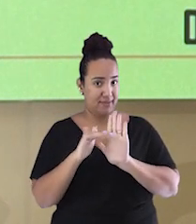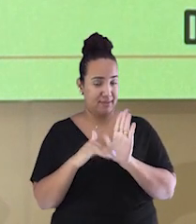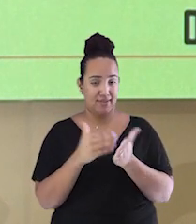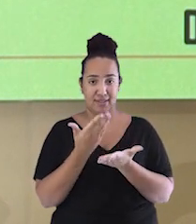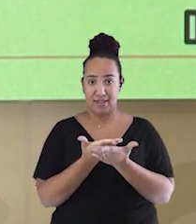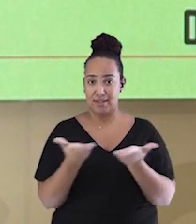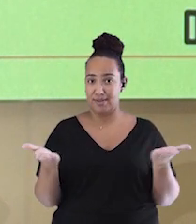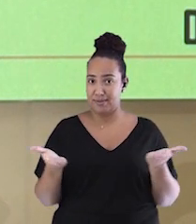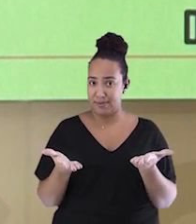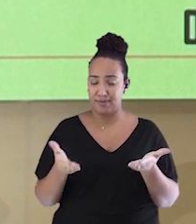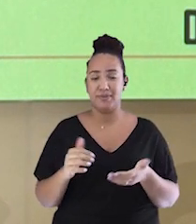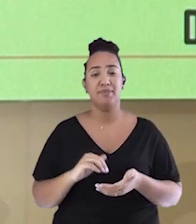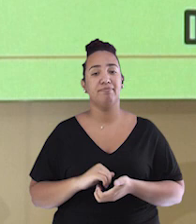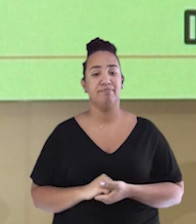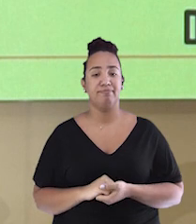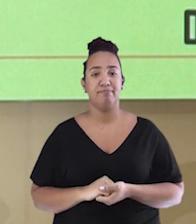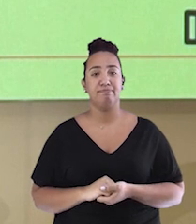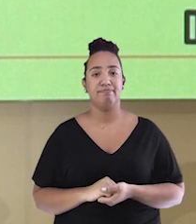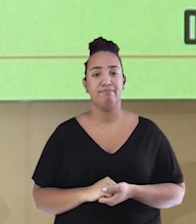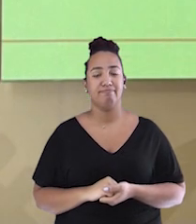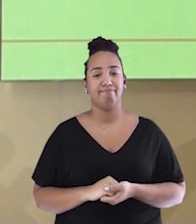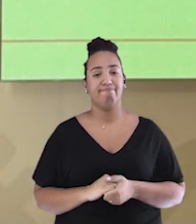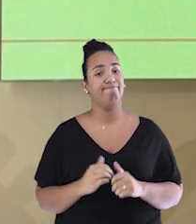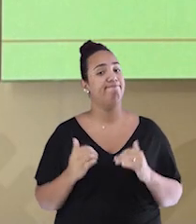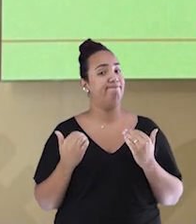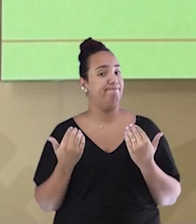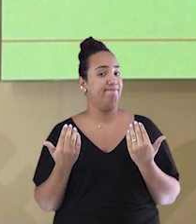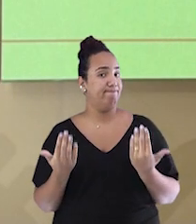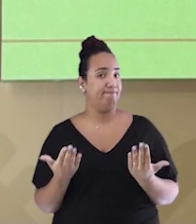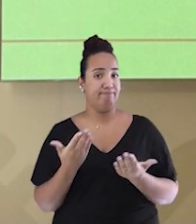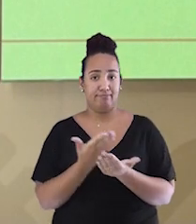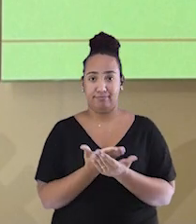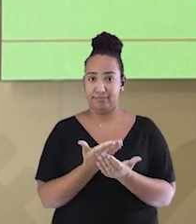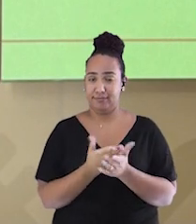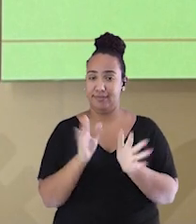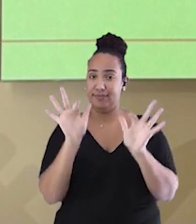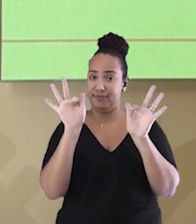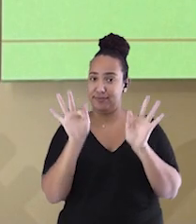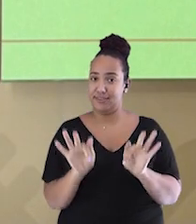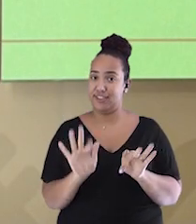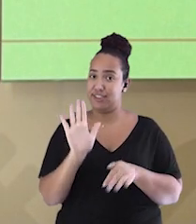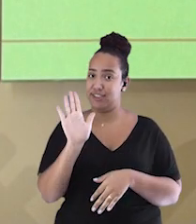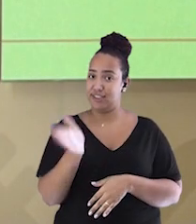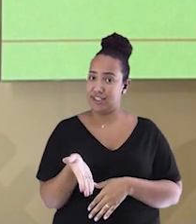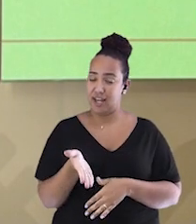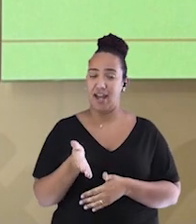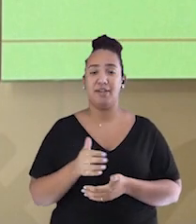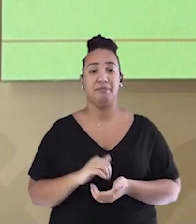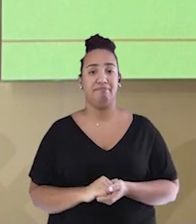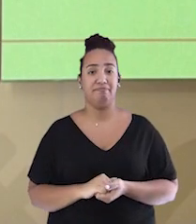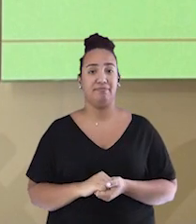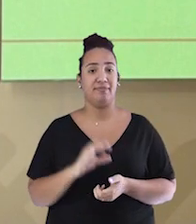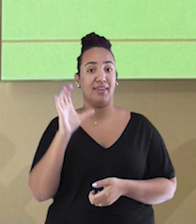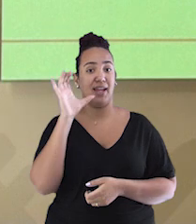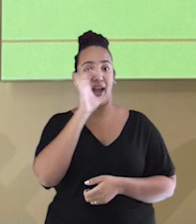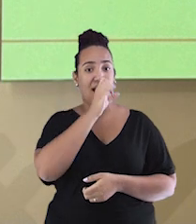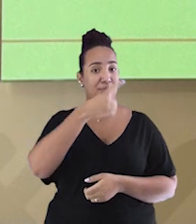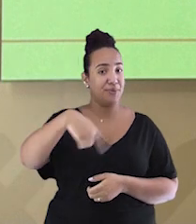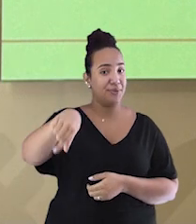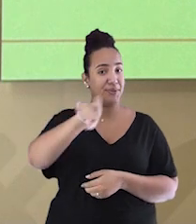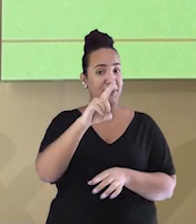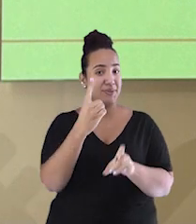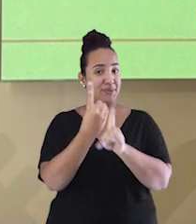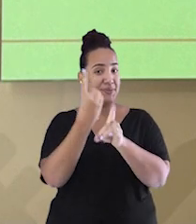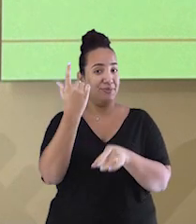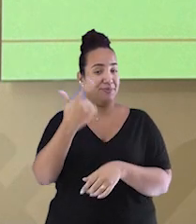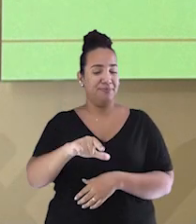sua presença em nossa aula, hein? Bom, pessoal, nossa aula chegou ao fim. E em breve estaremos